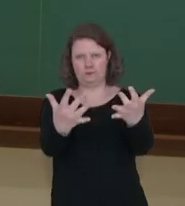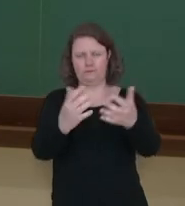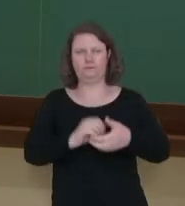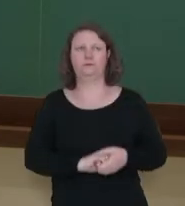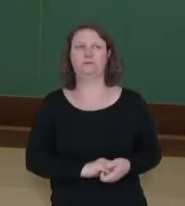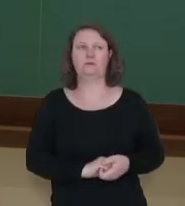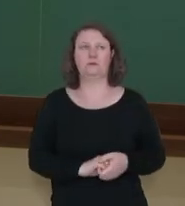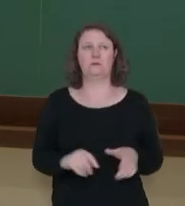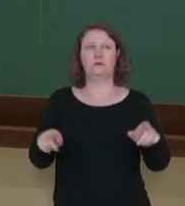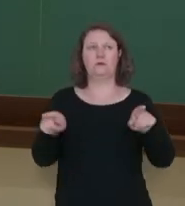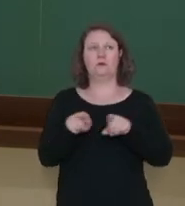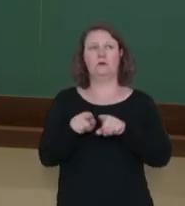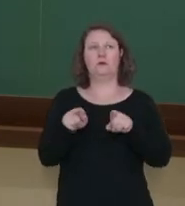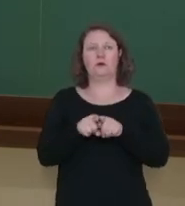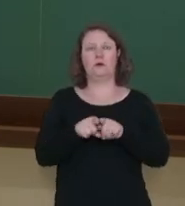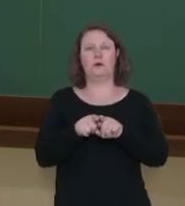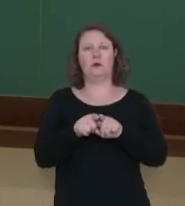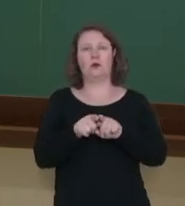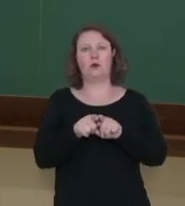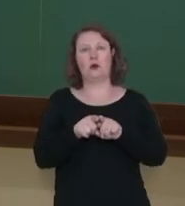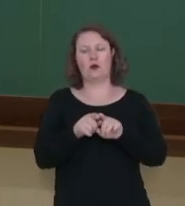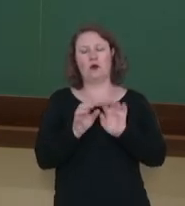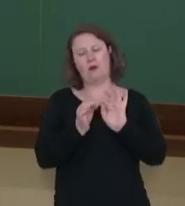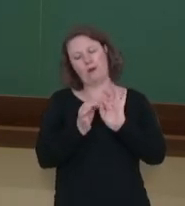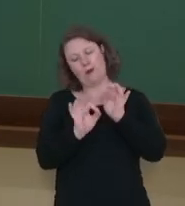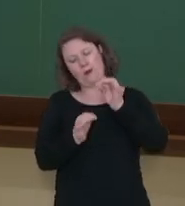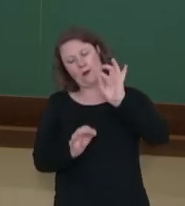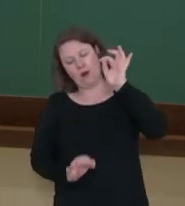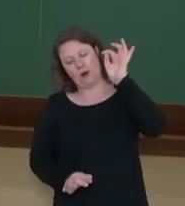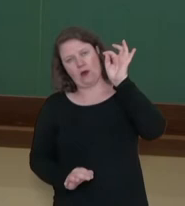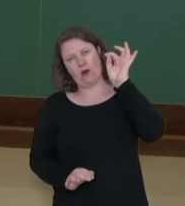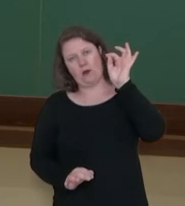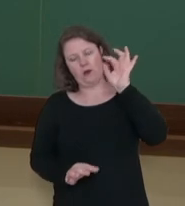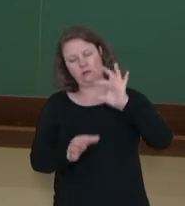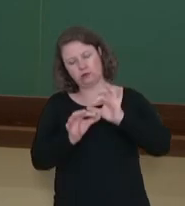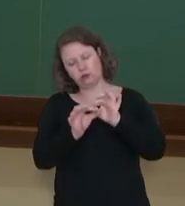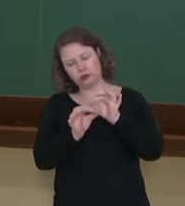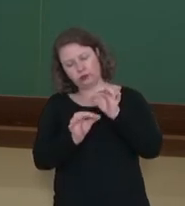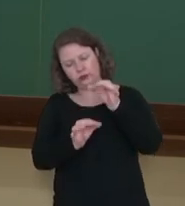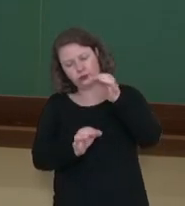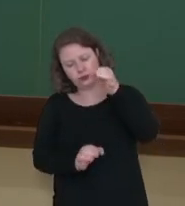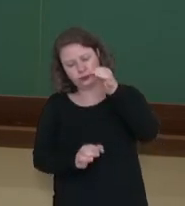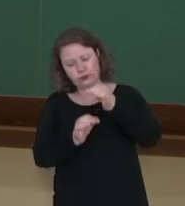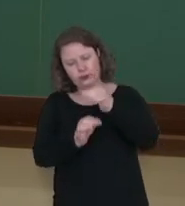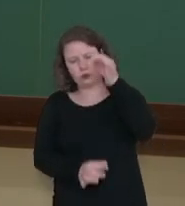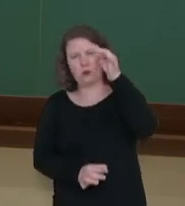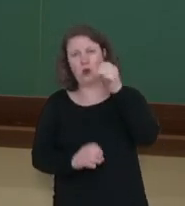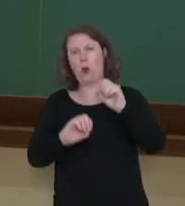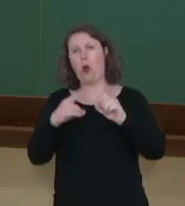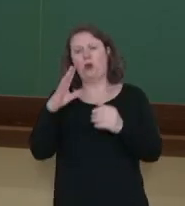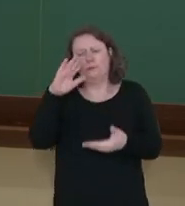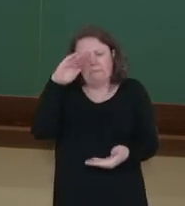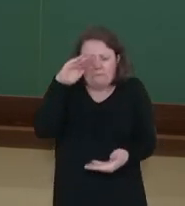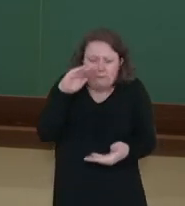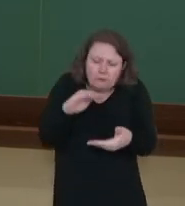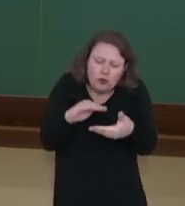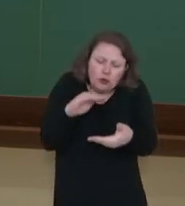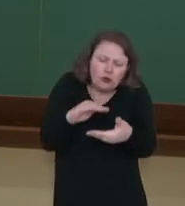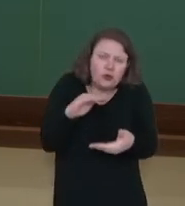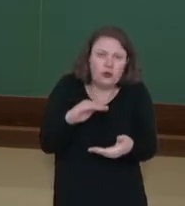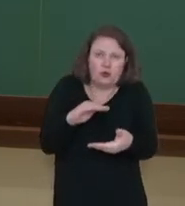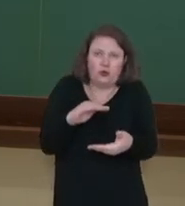também o comprimento do caule, se esse caule era um caule bem alto ou se era uma planta menorzinha, uma planta